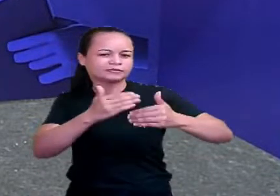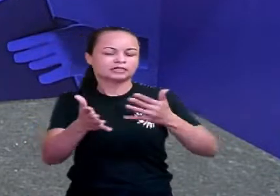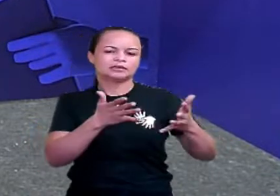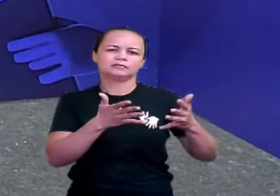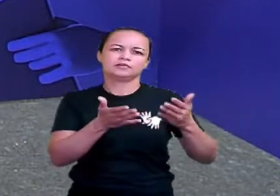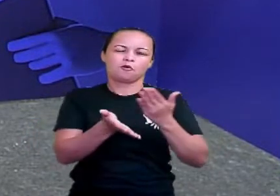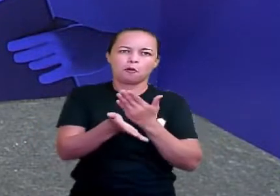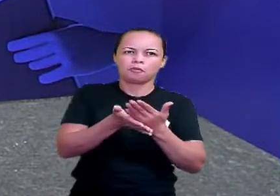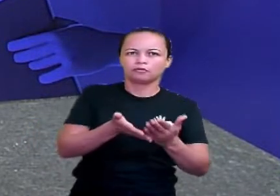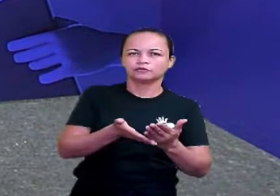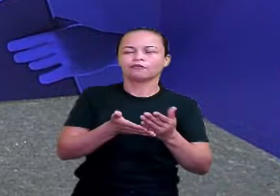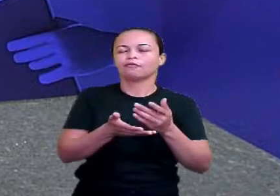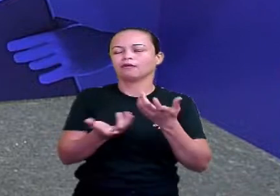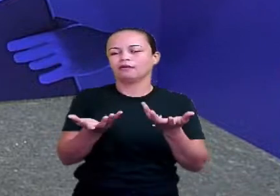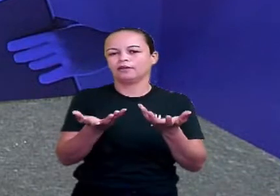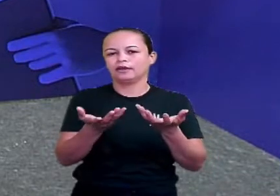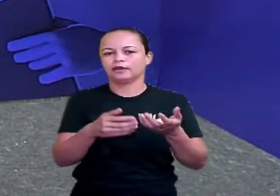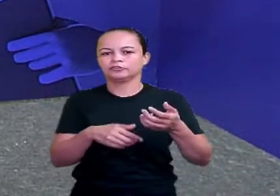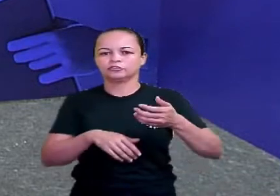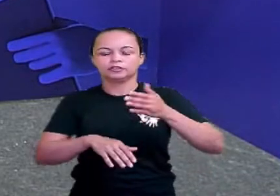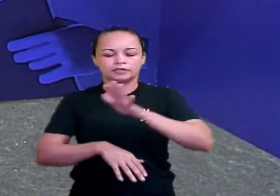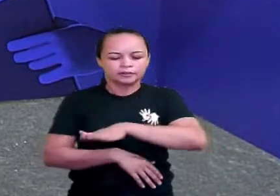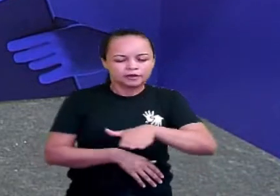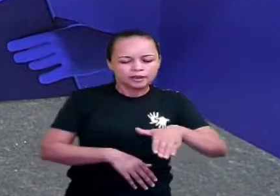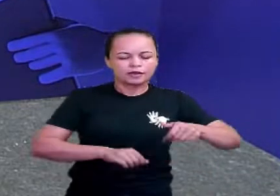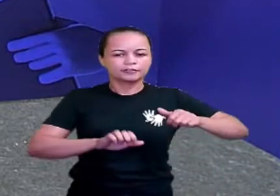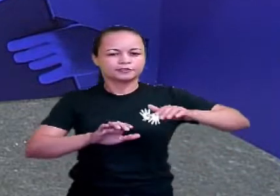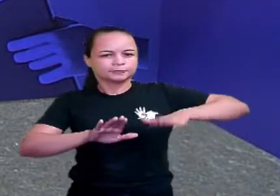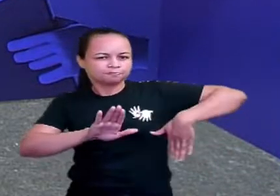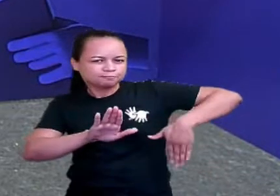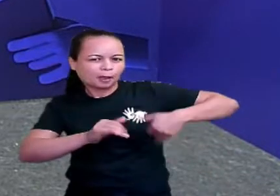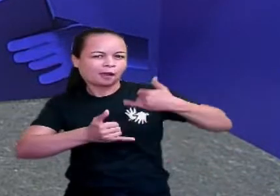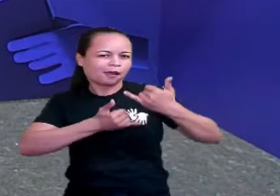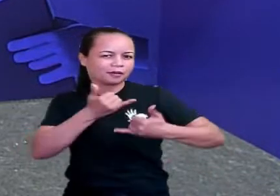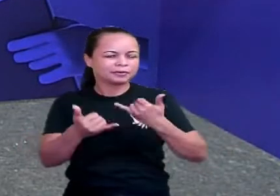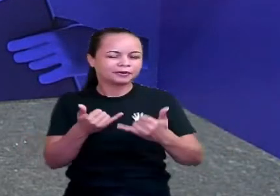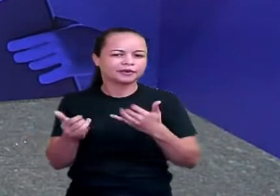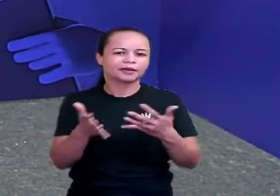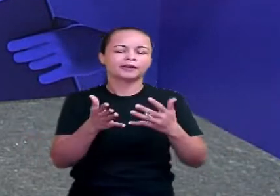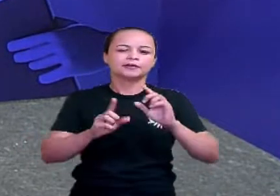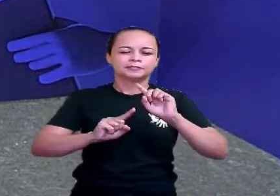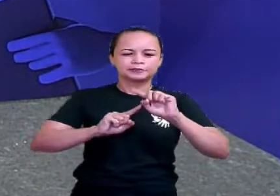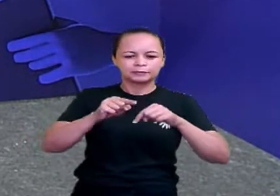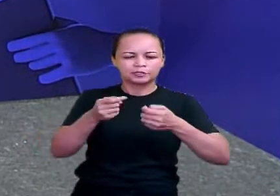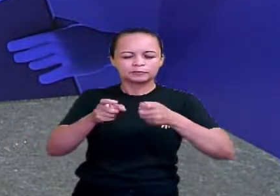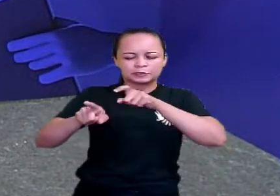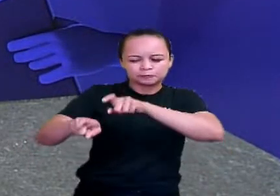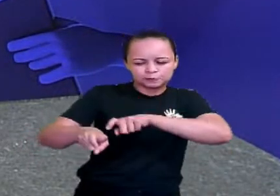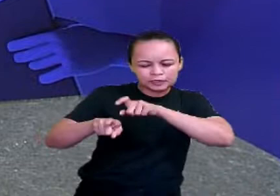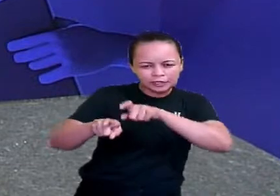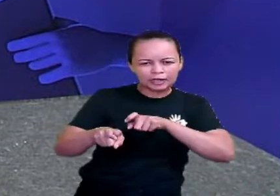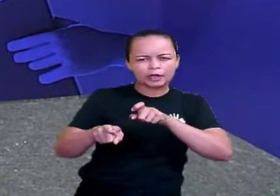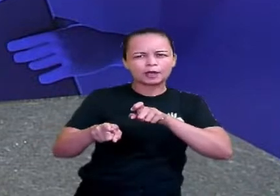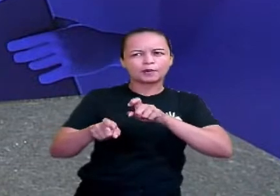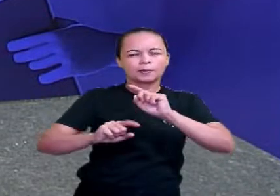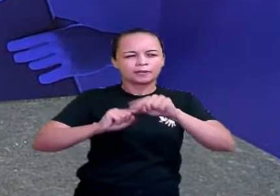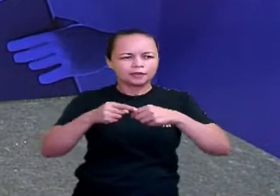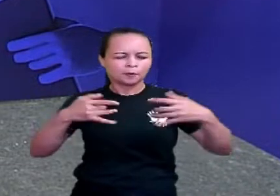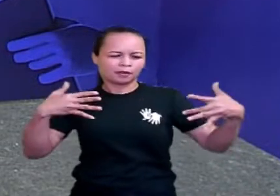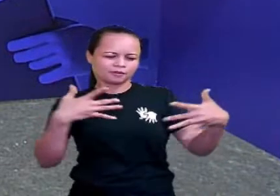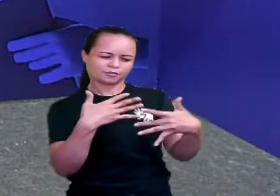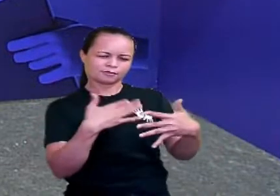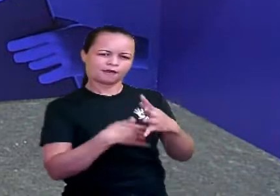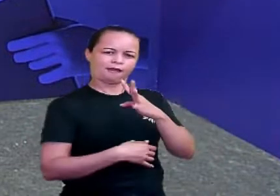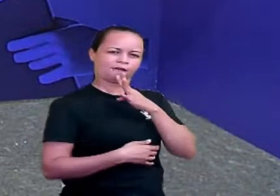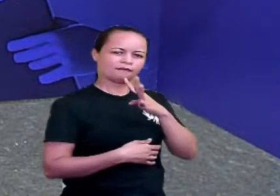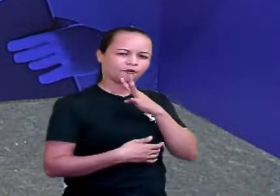crianças brincando na praia, depois a gente passeou pelo campo, depois a gente conheceu uma cidade e depois as pessoas começaram a